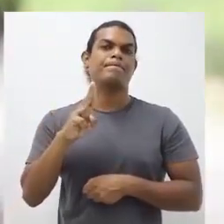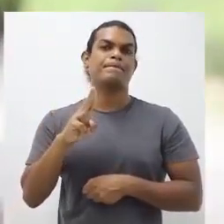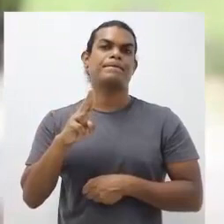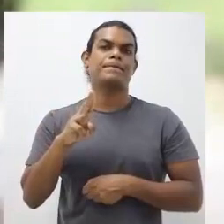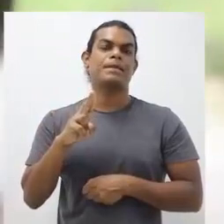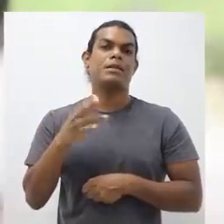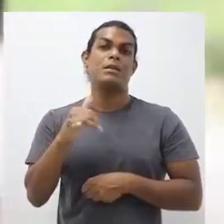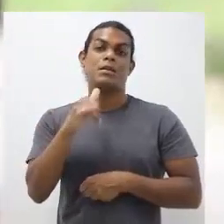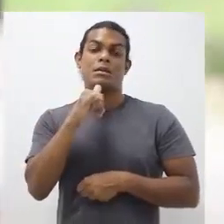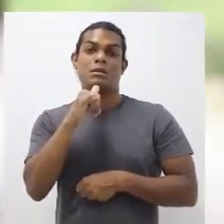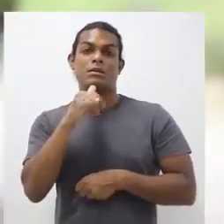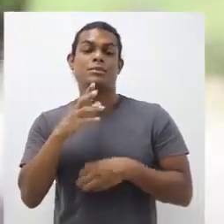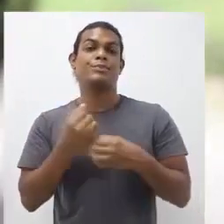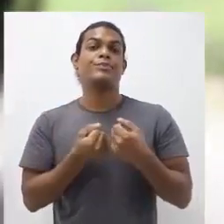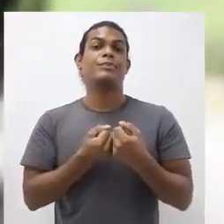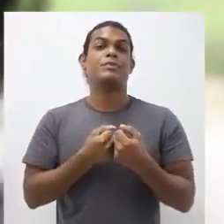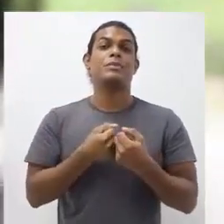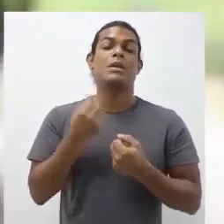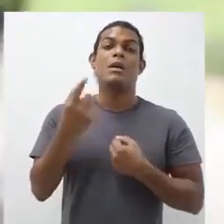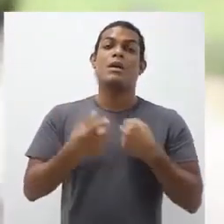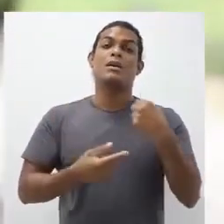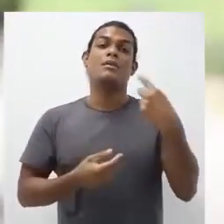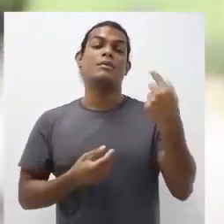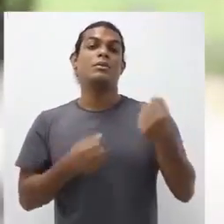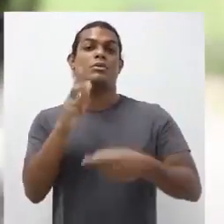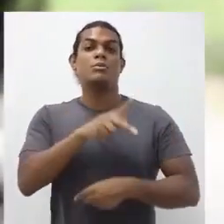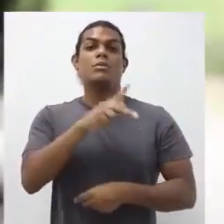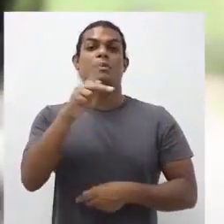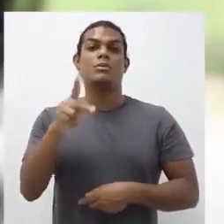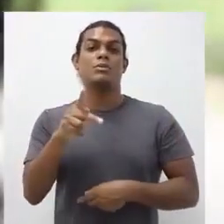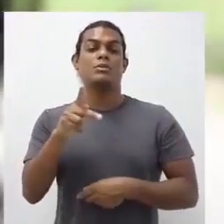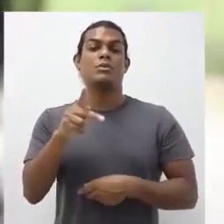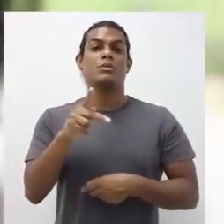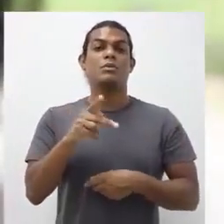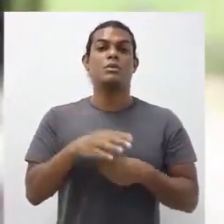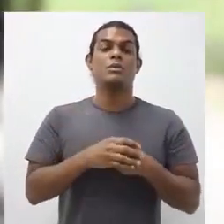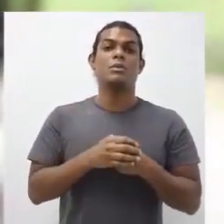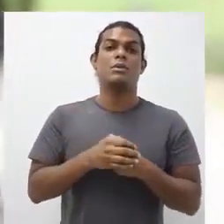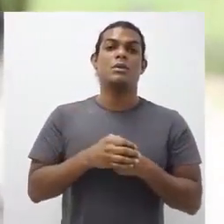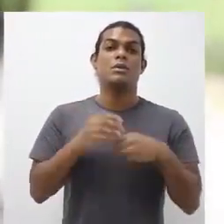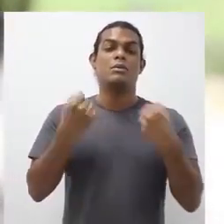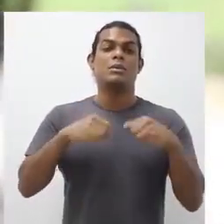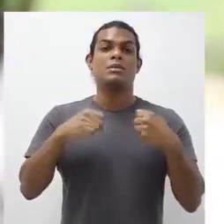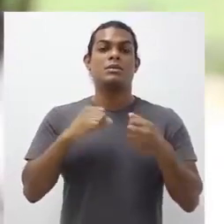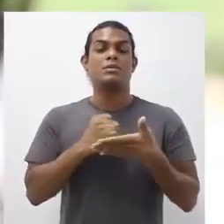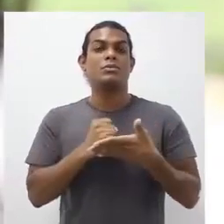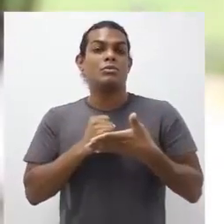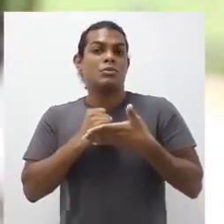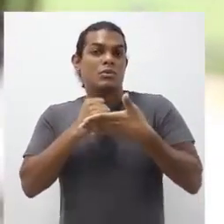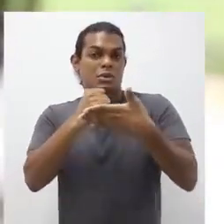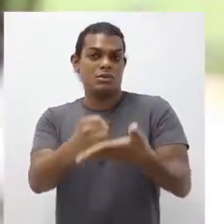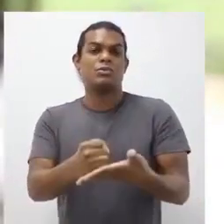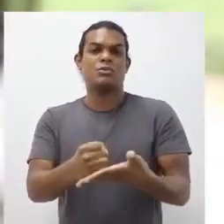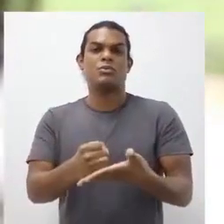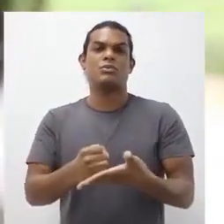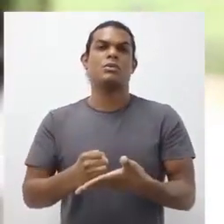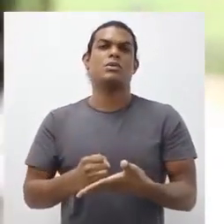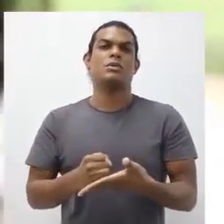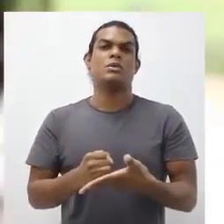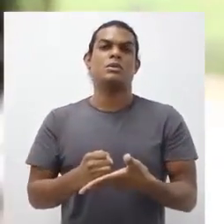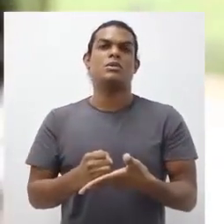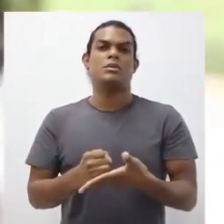o que acontece? Muitas vezes o professor nos coloca que precisa de um apoio, que ele precisa de